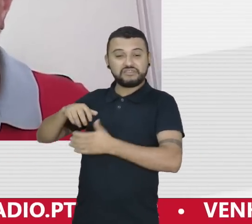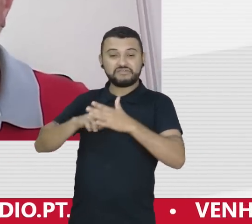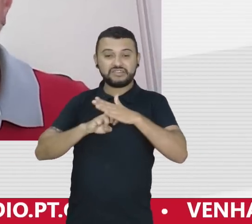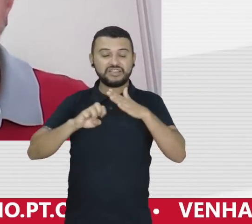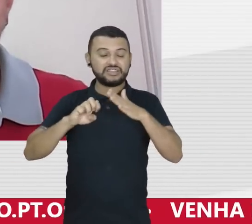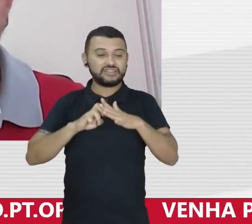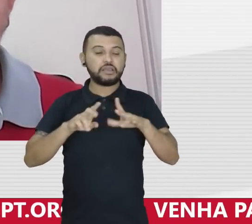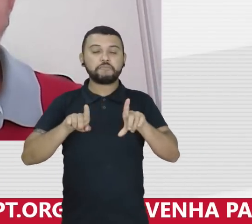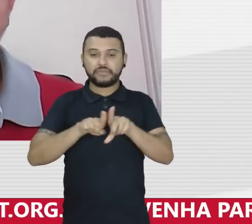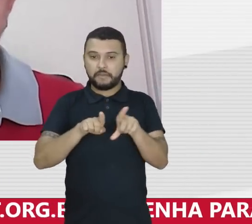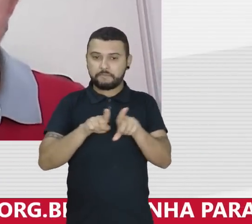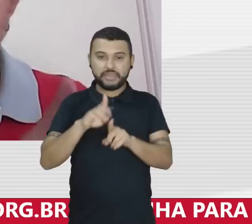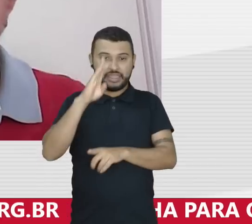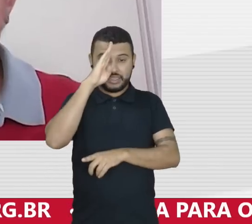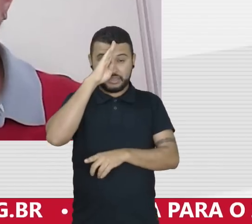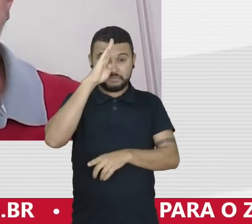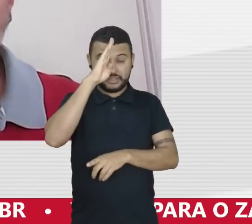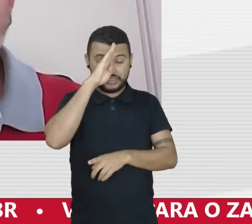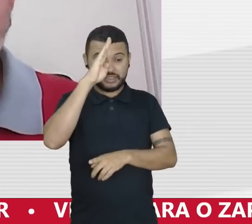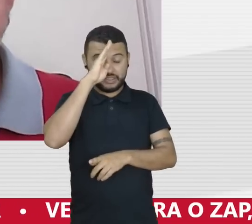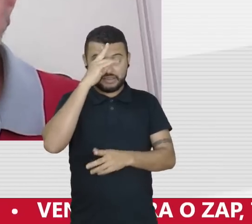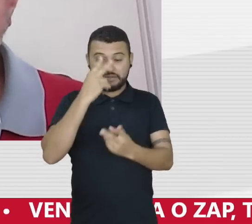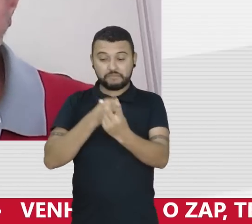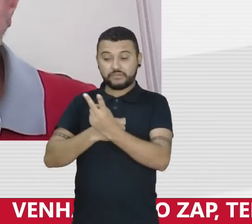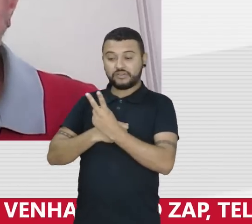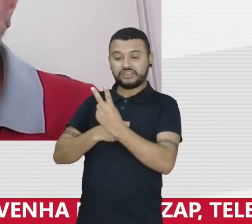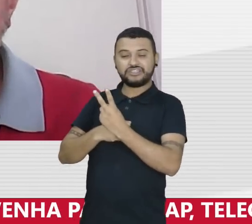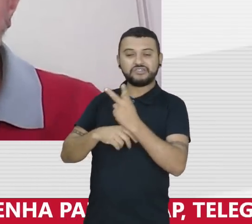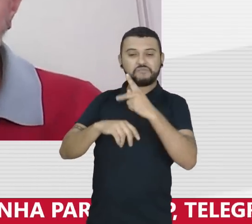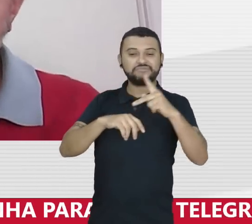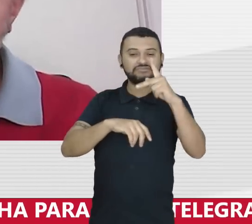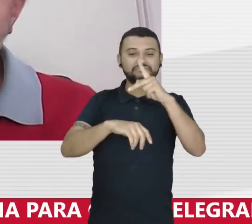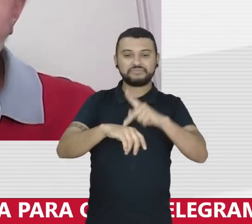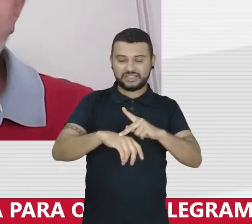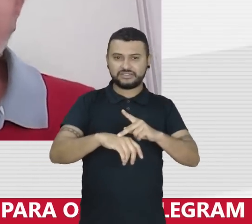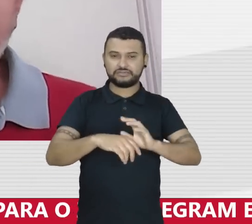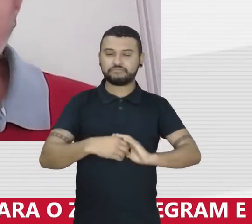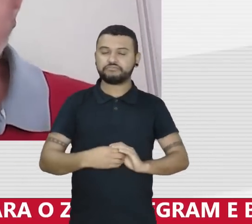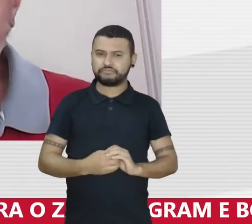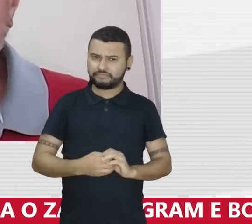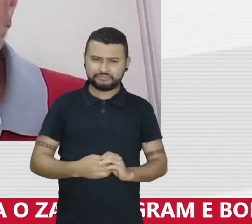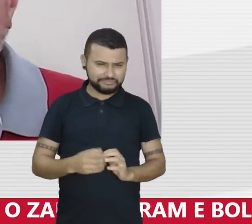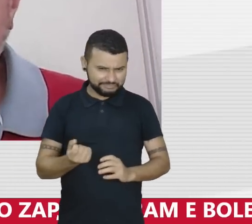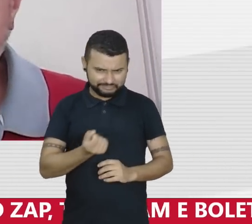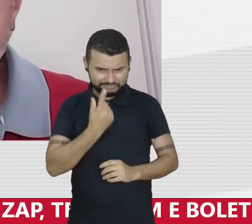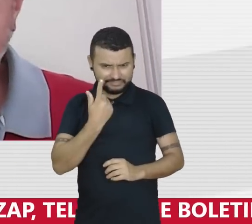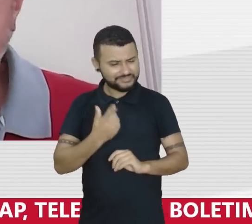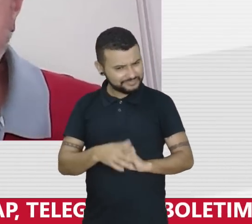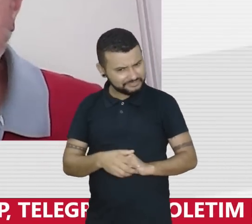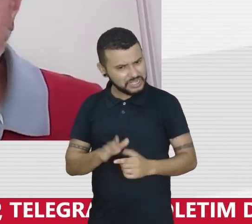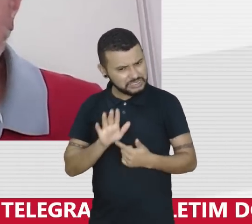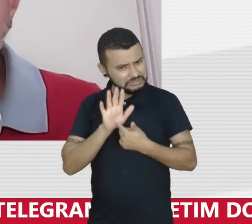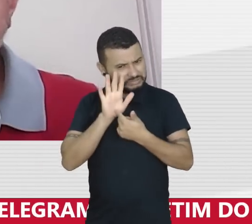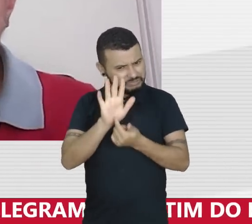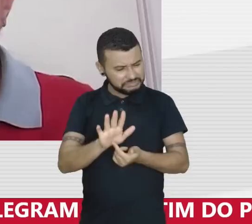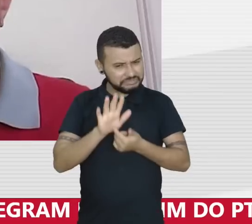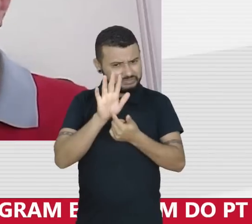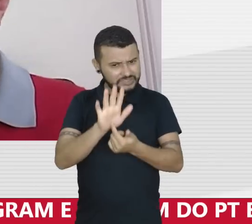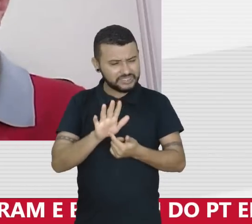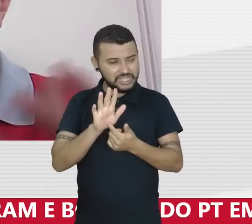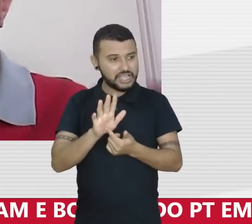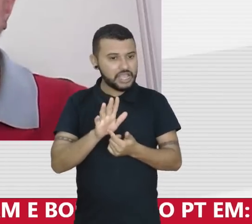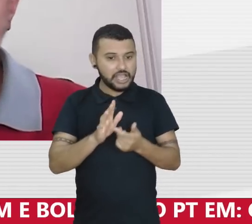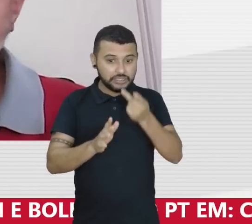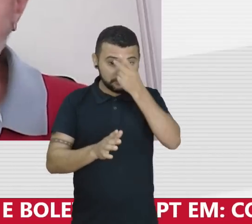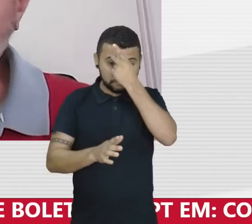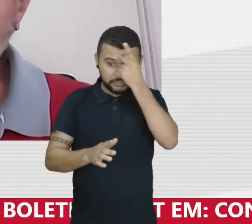Forças Armadas para a defesa da pátria. Ora, que sinalização maior? As pessoas